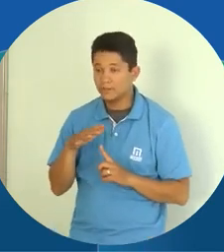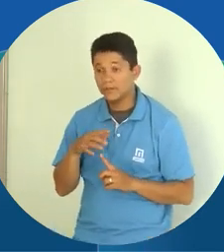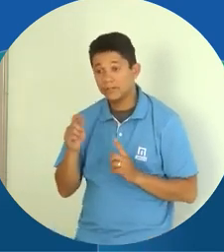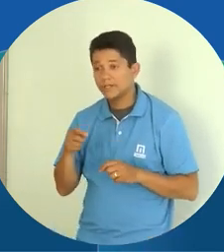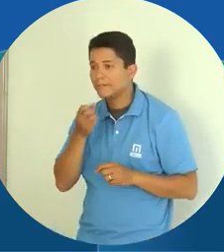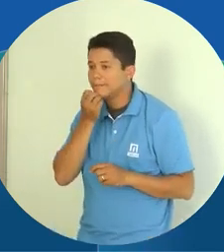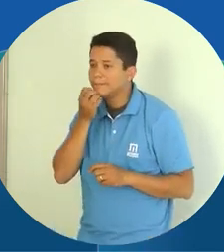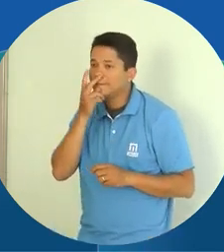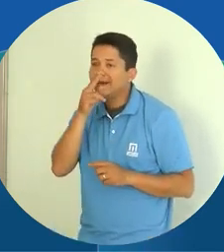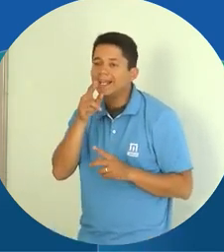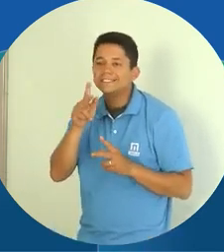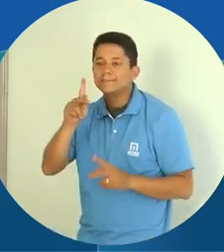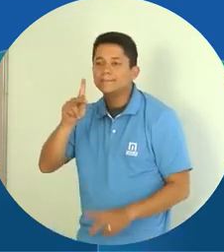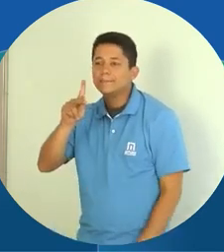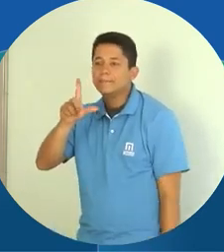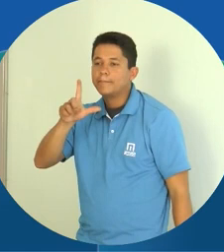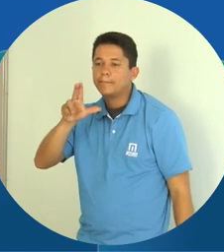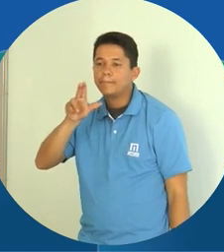da estaca.